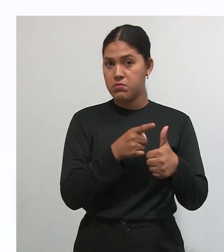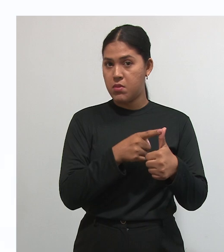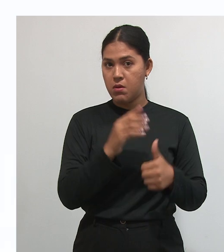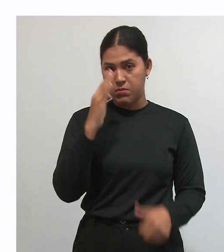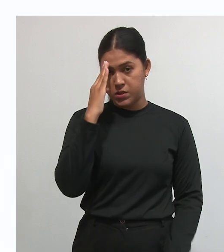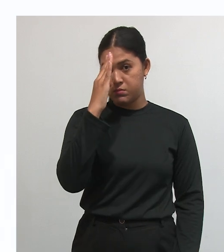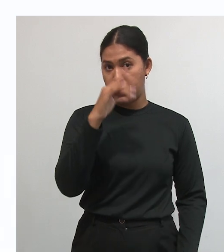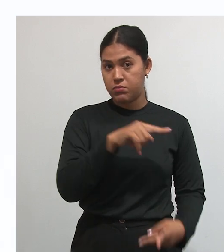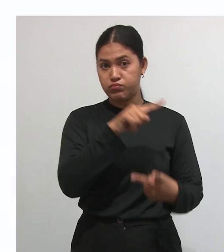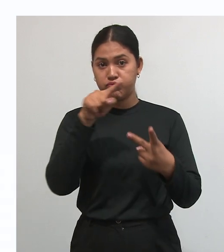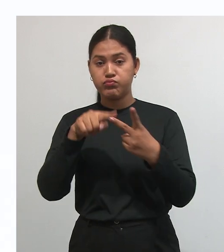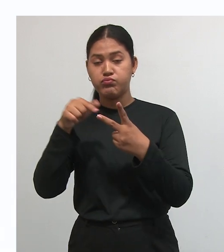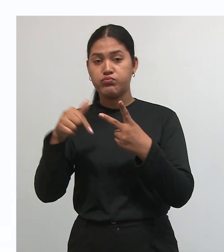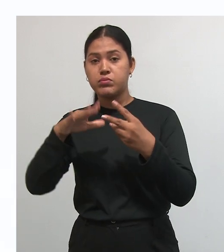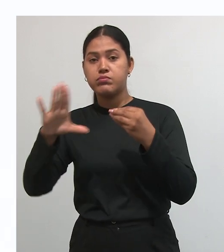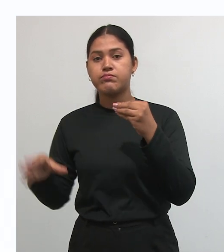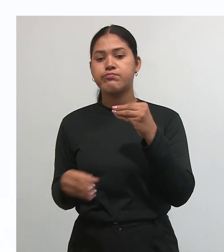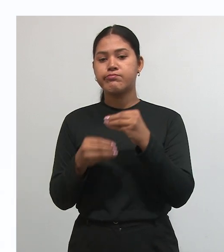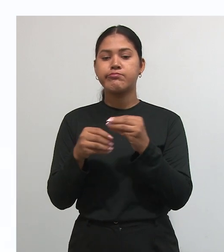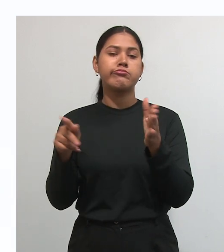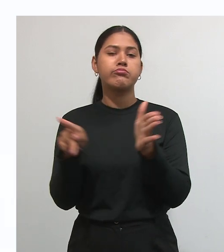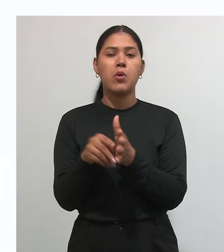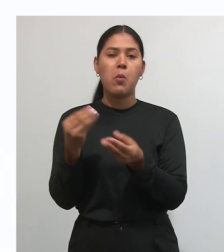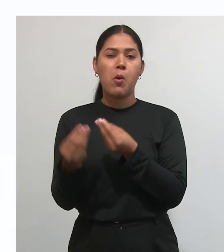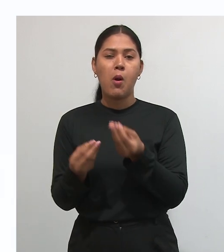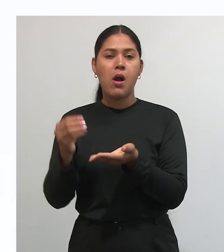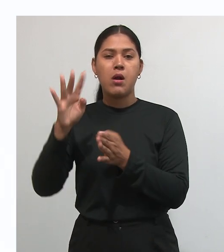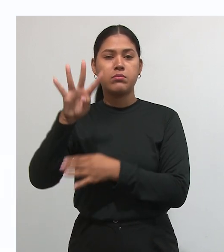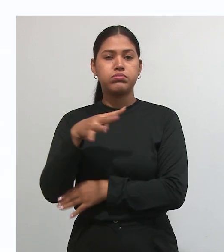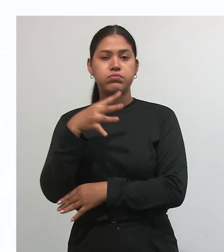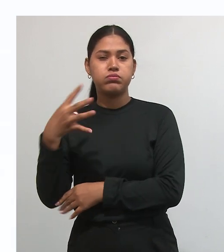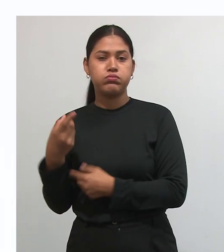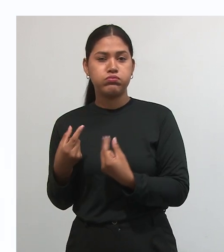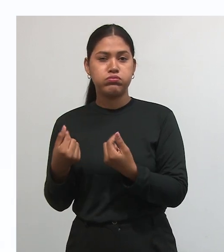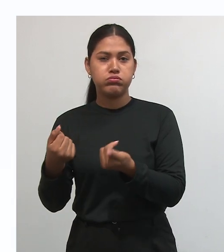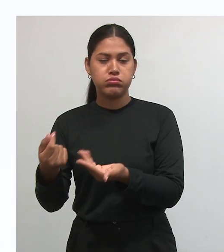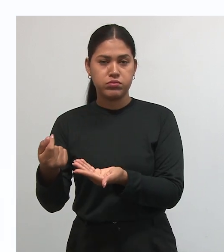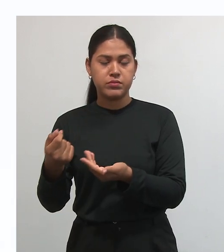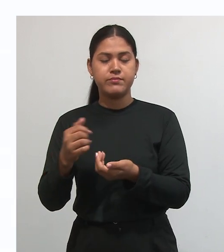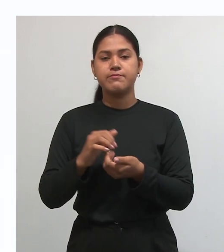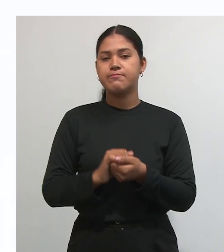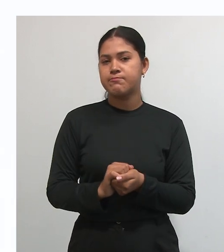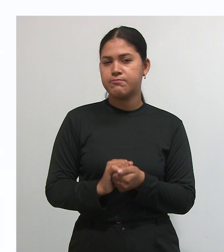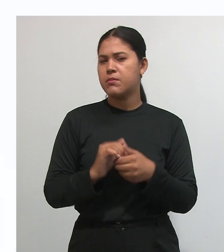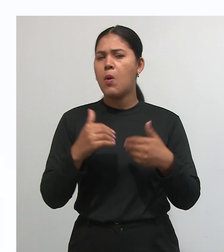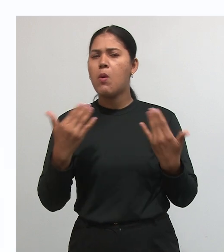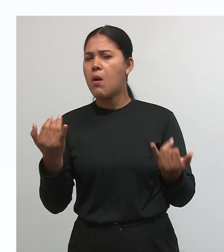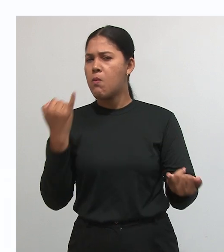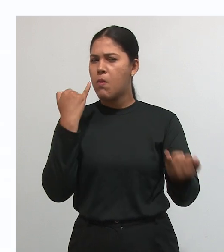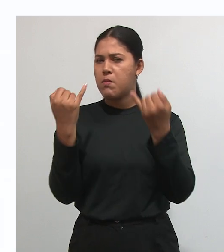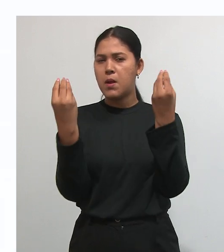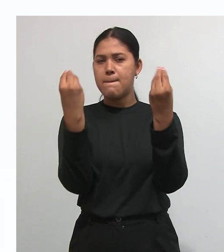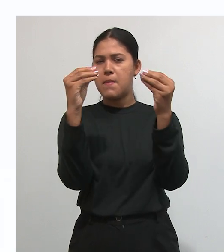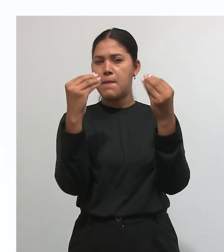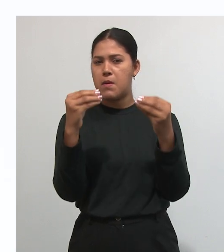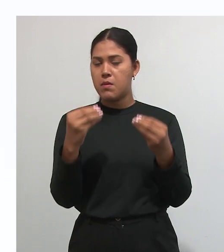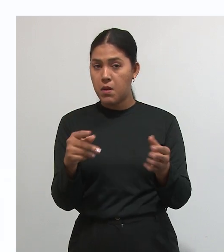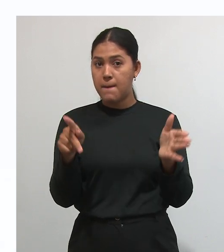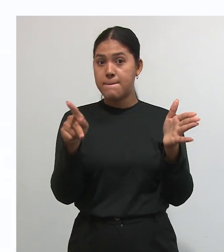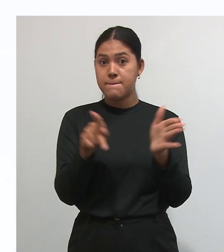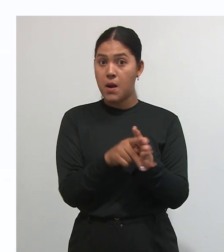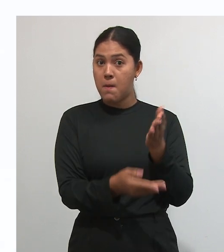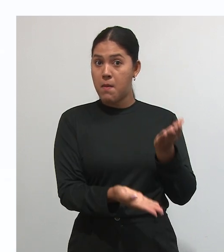anexo das deduções das receitas orçamentárias. E quais são as informações que são apuradas no balanço